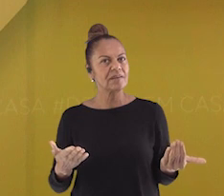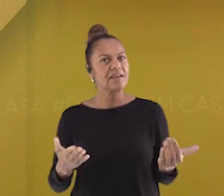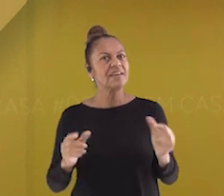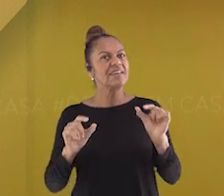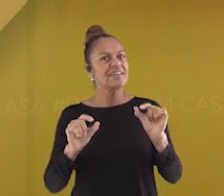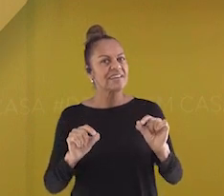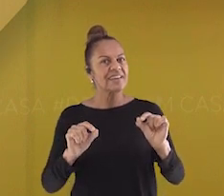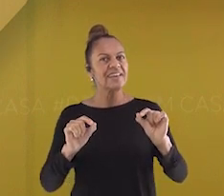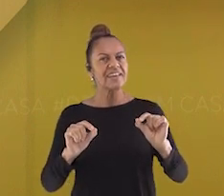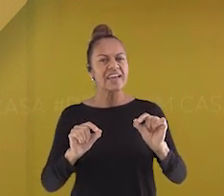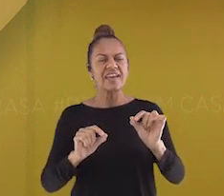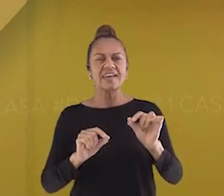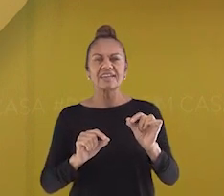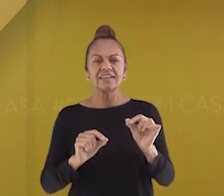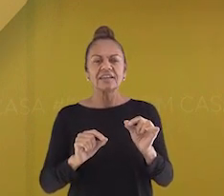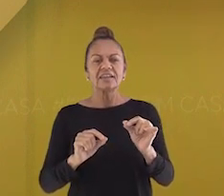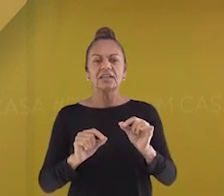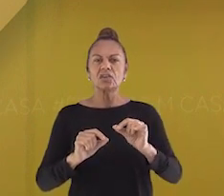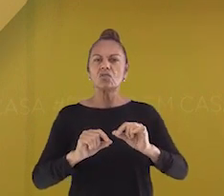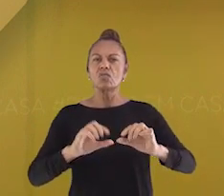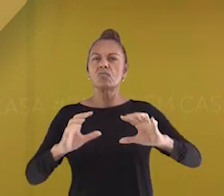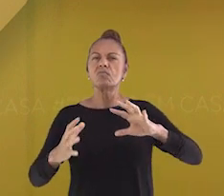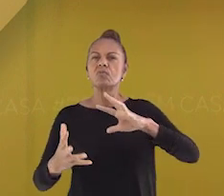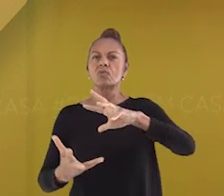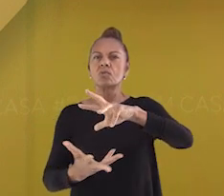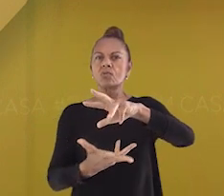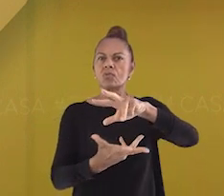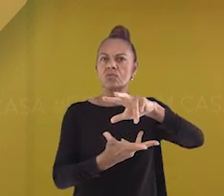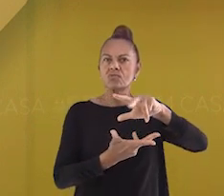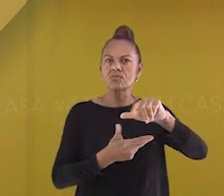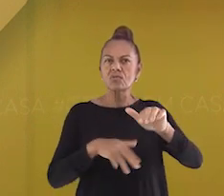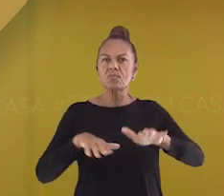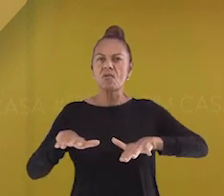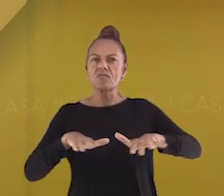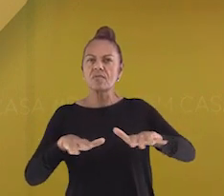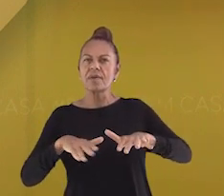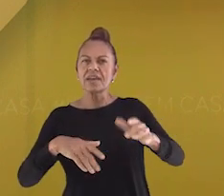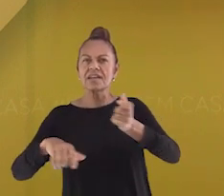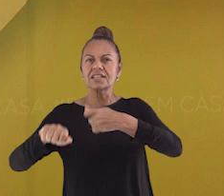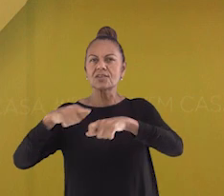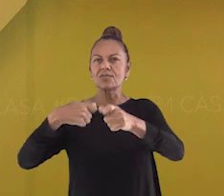girar são os trabalhadores. A PEA envolve a